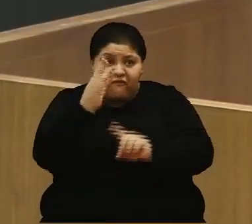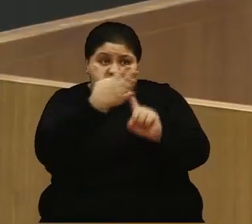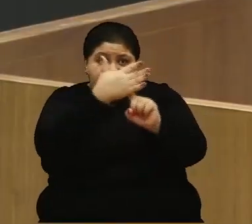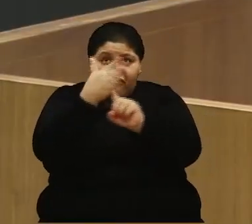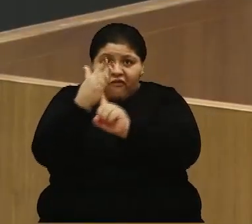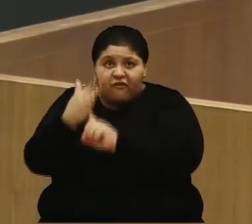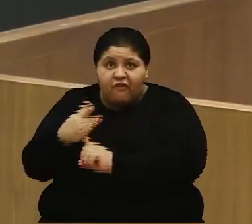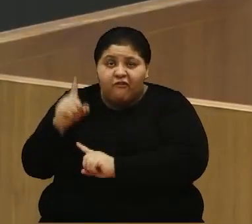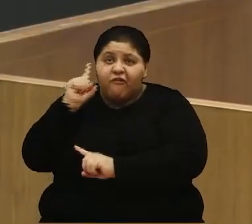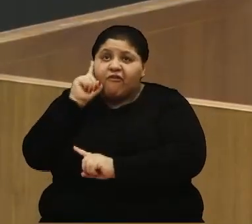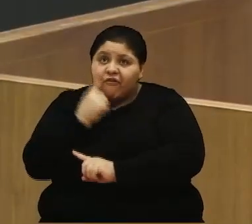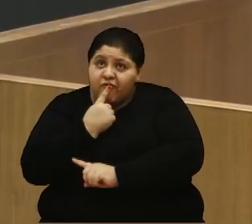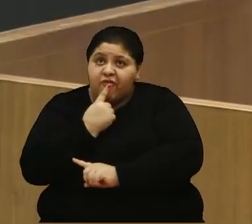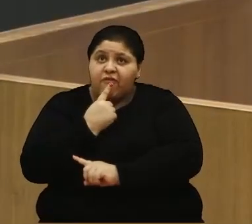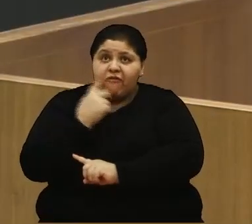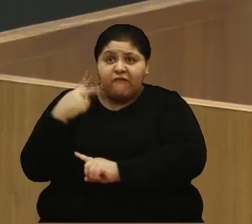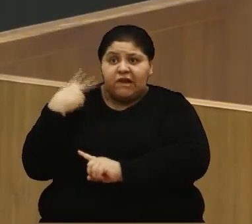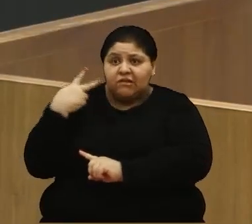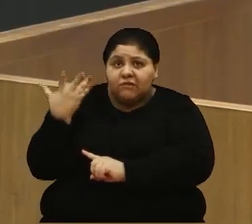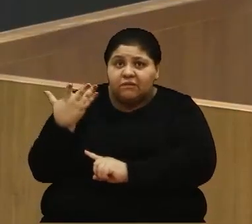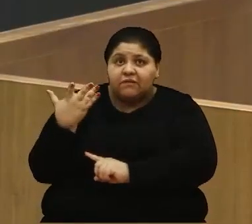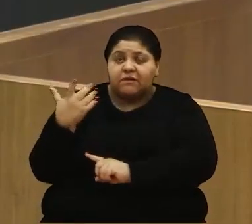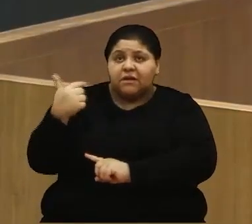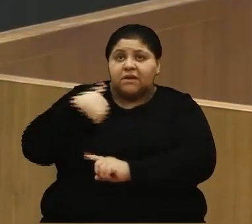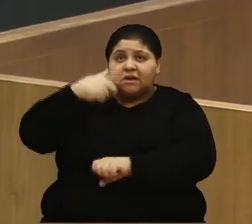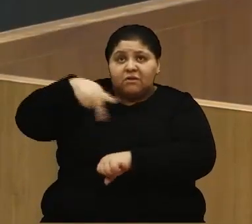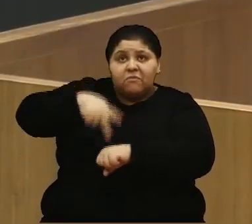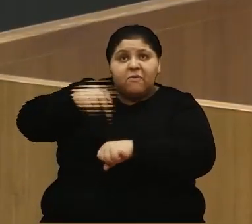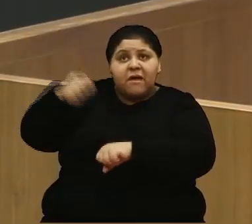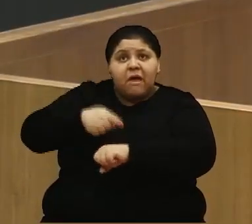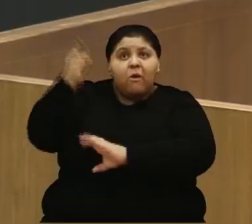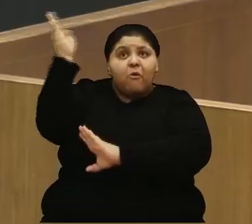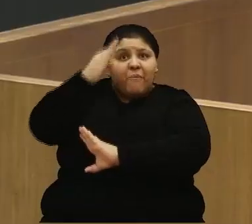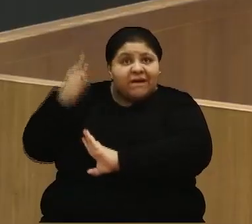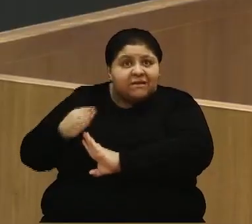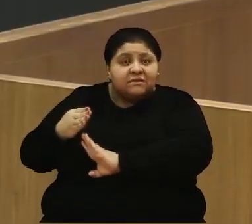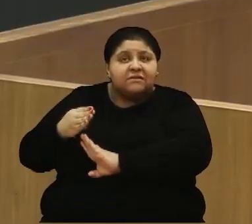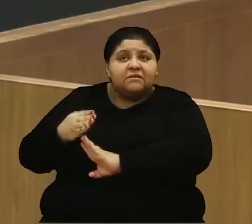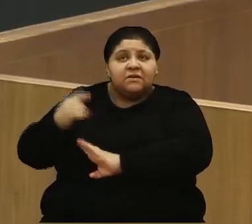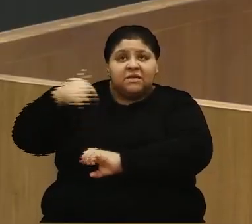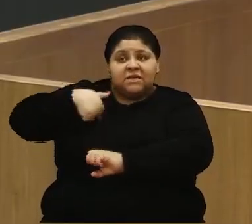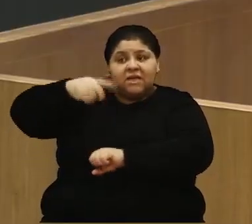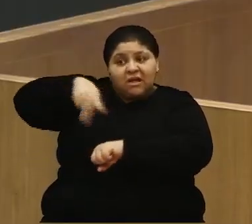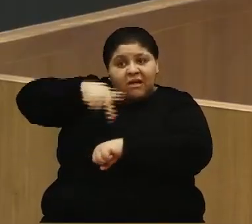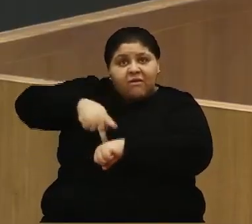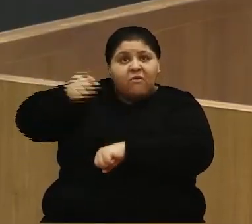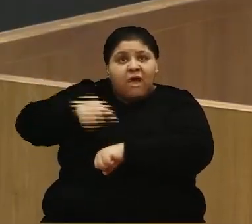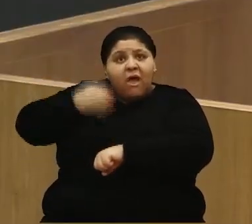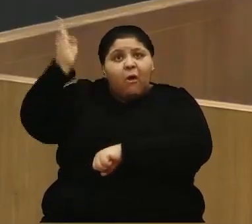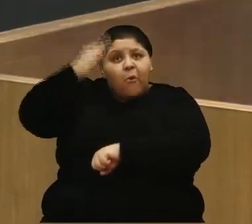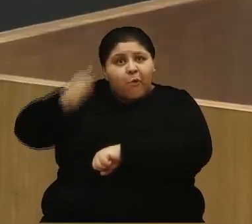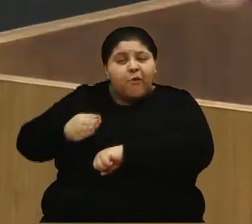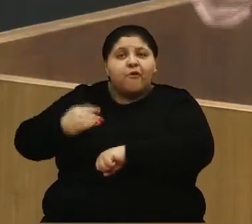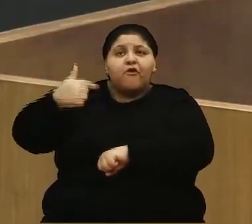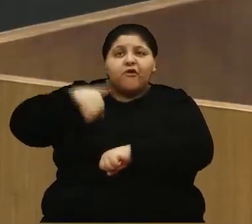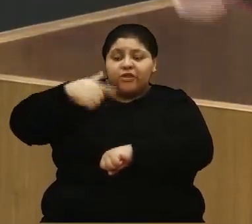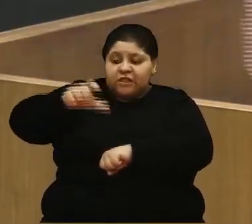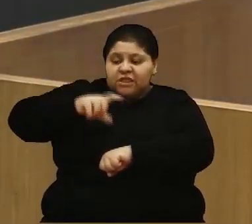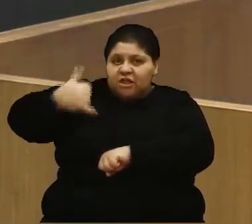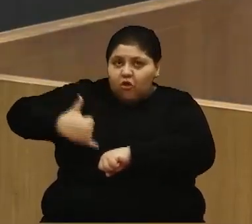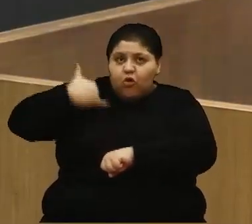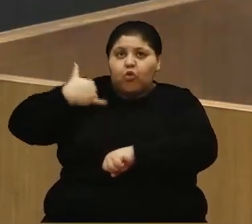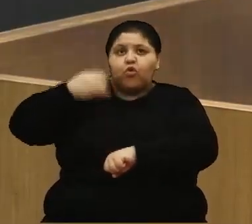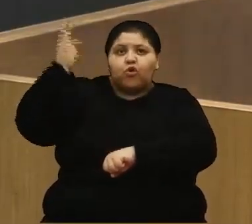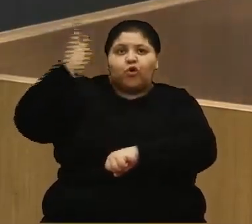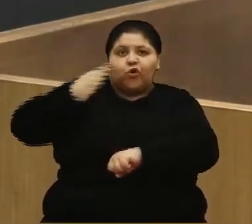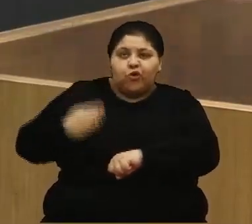bandeiras dos Estados Unidos lá, vereadores. O meu país é o Brasil. O meu país é o Brasil. E eu tenho orgulho de ser